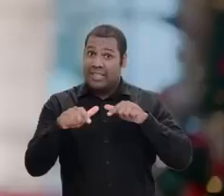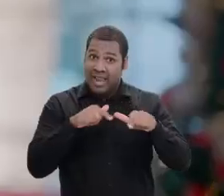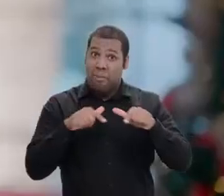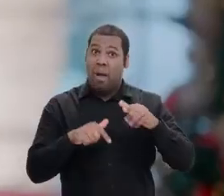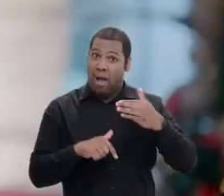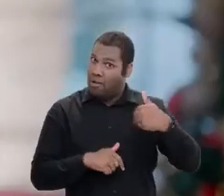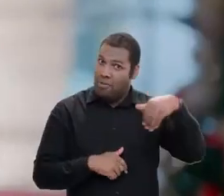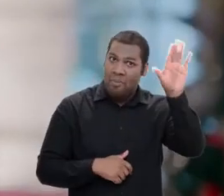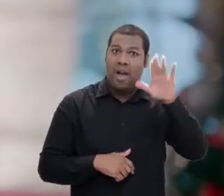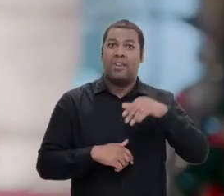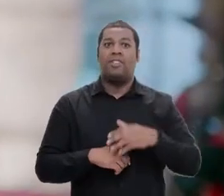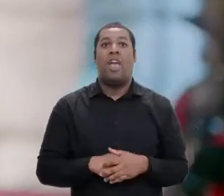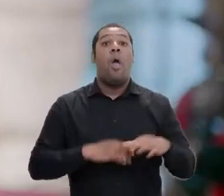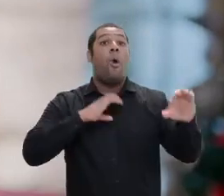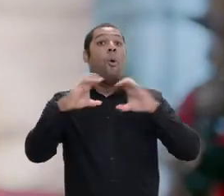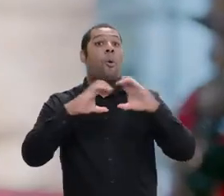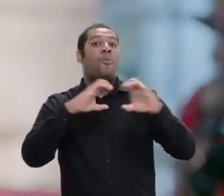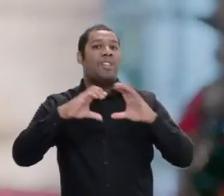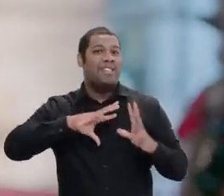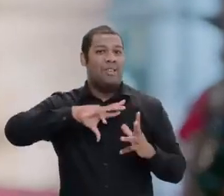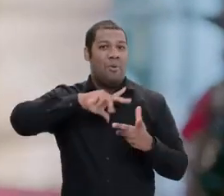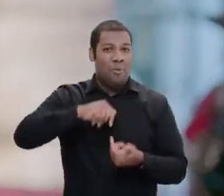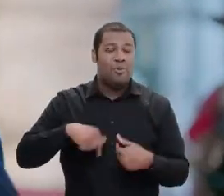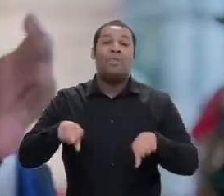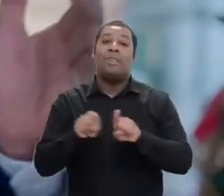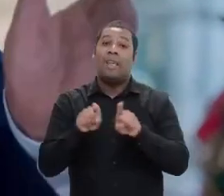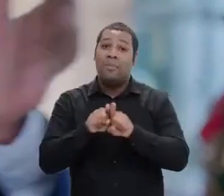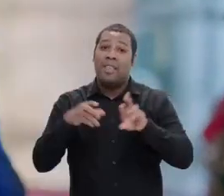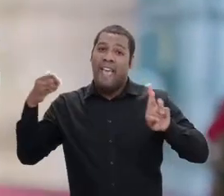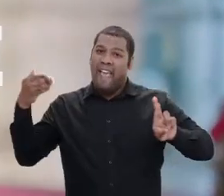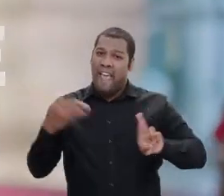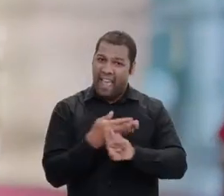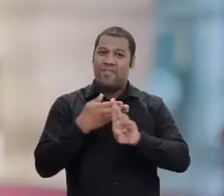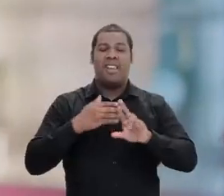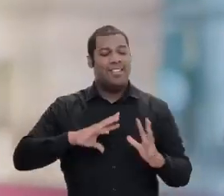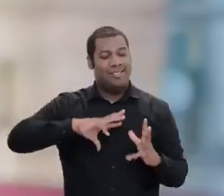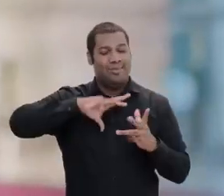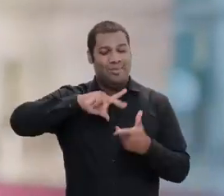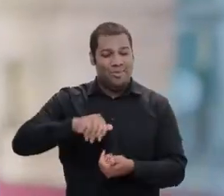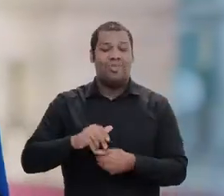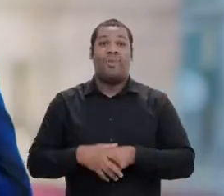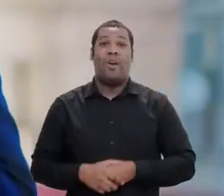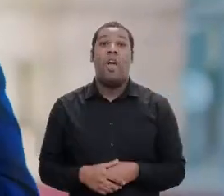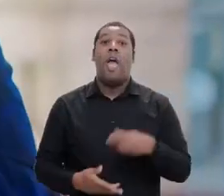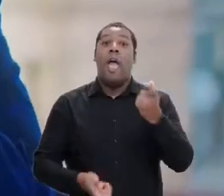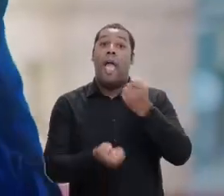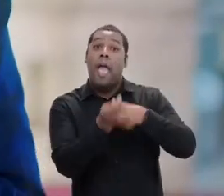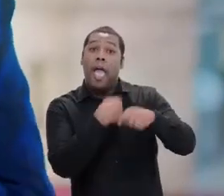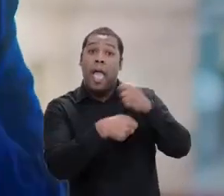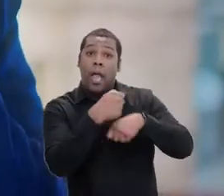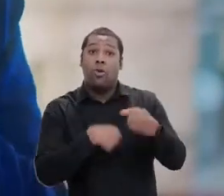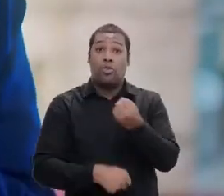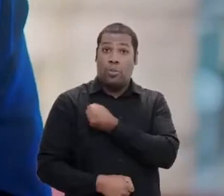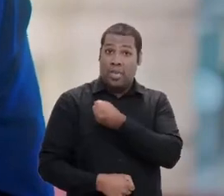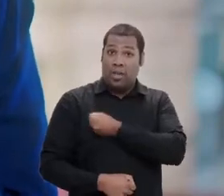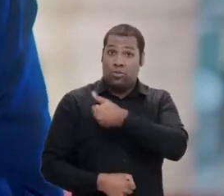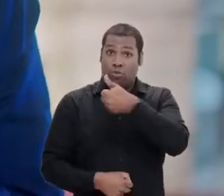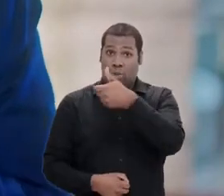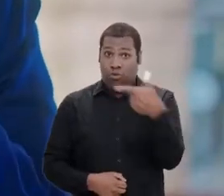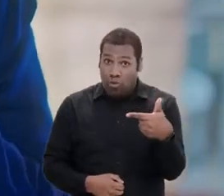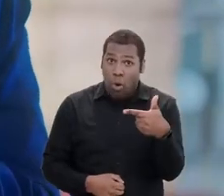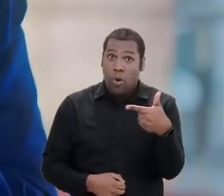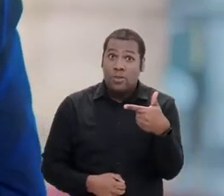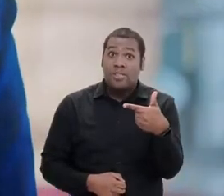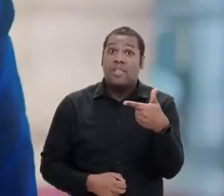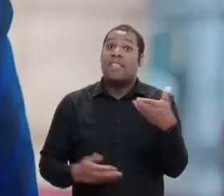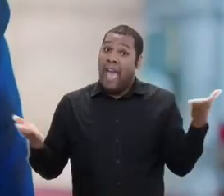empregos. Recuperamos o diálogo com o mundo e a nossa credibilidade internacional. Passamos da 12ª